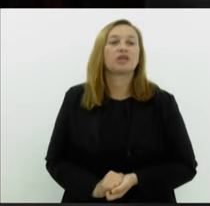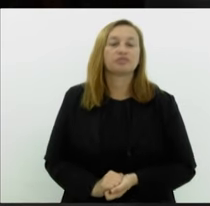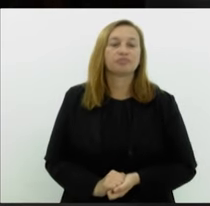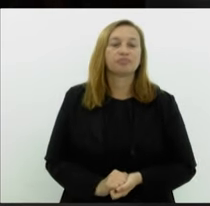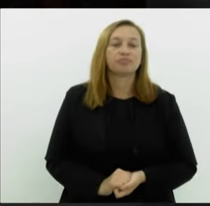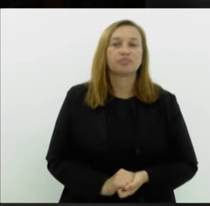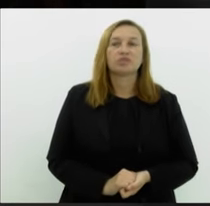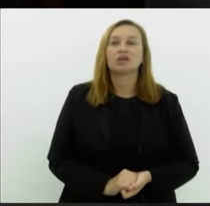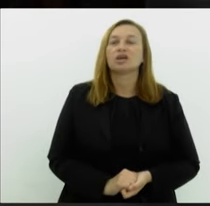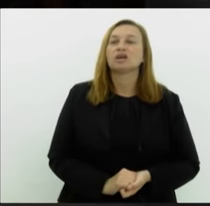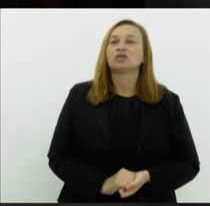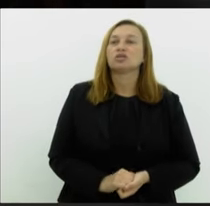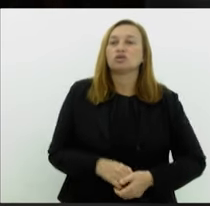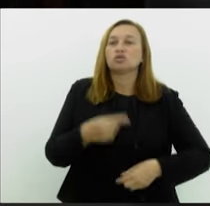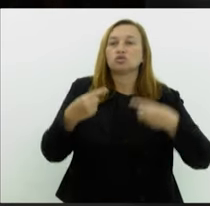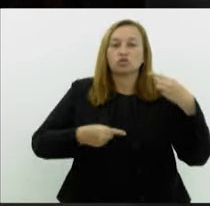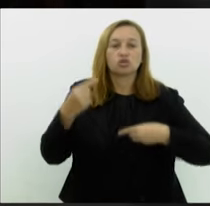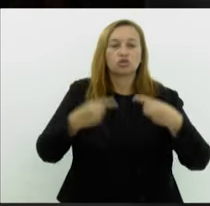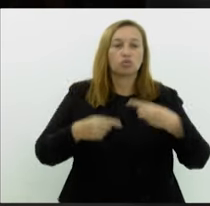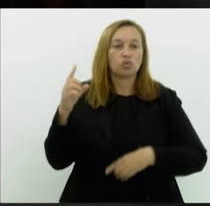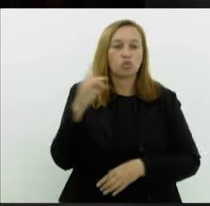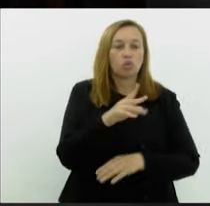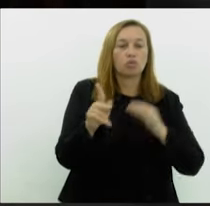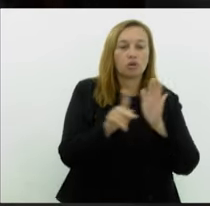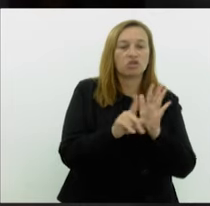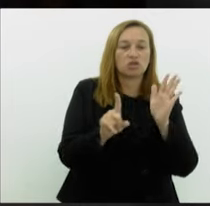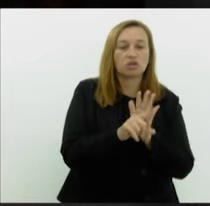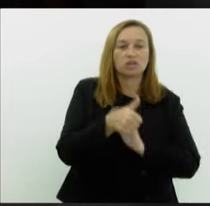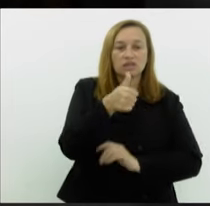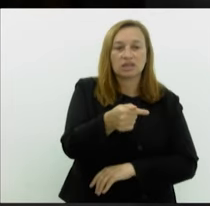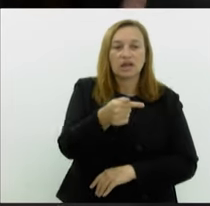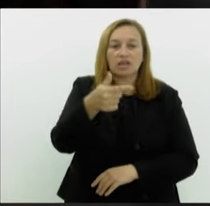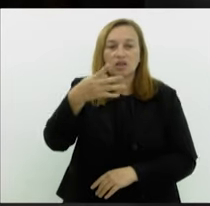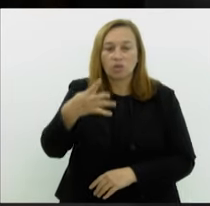Em regime de urgência em discussão única, projeto de lei número